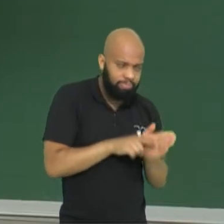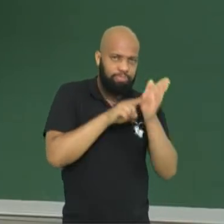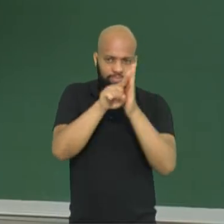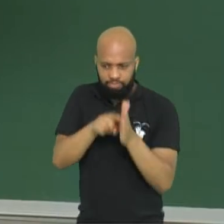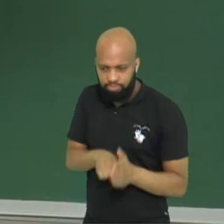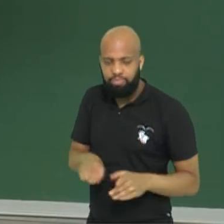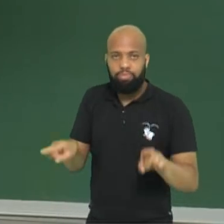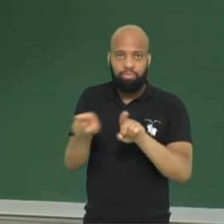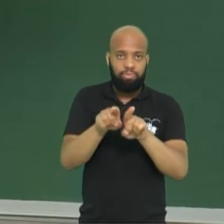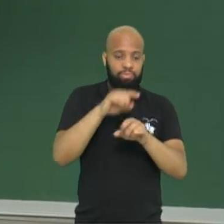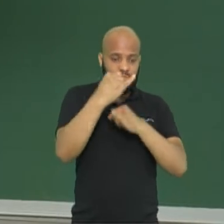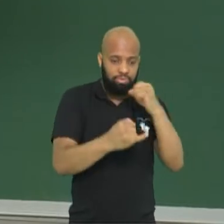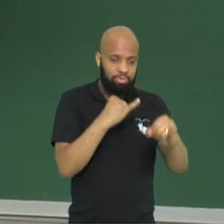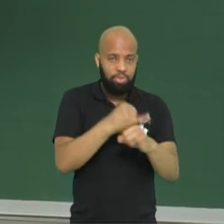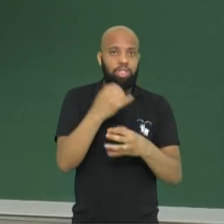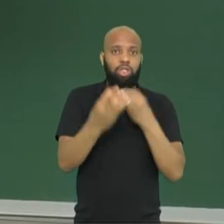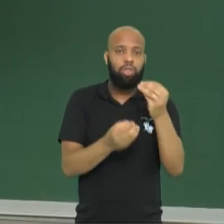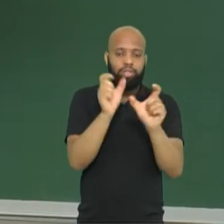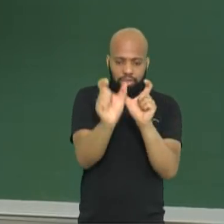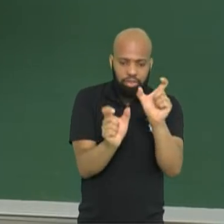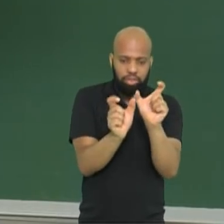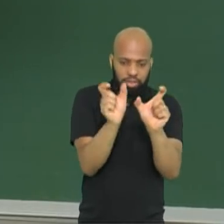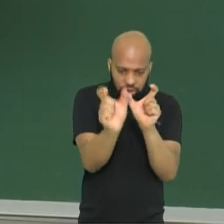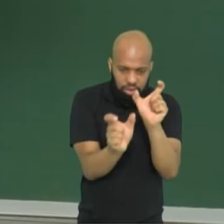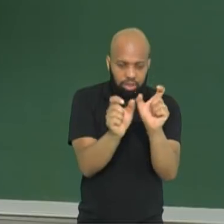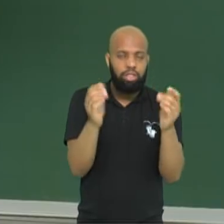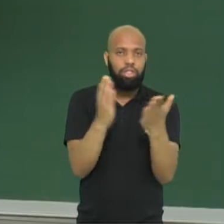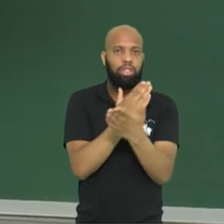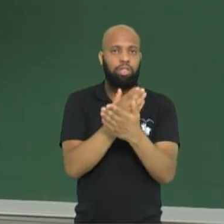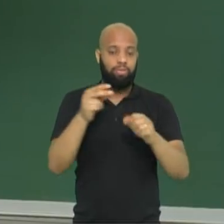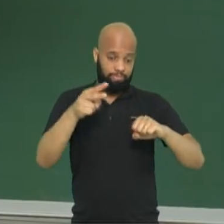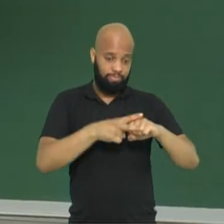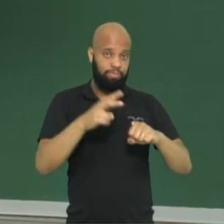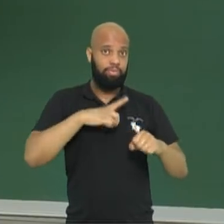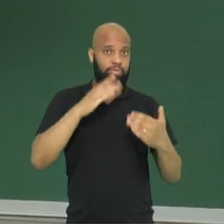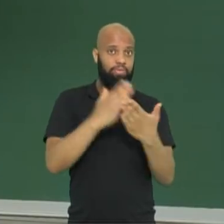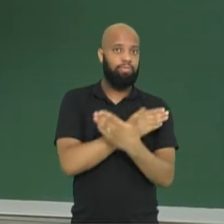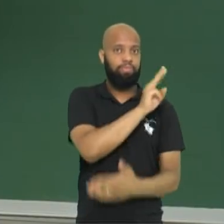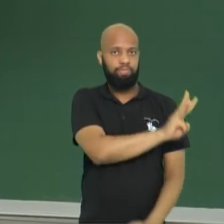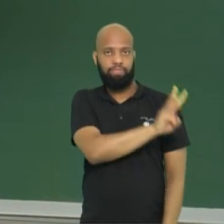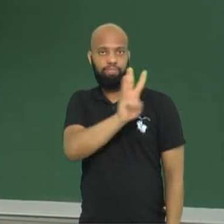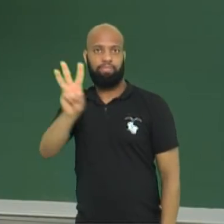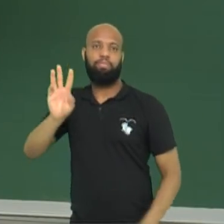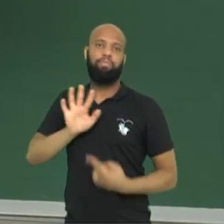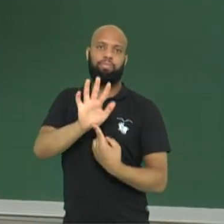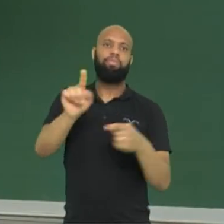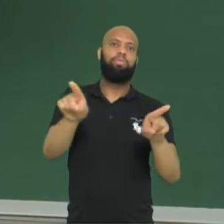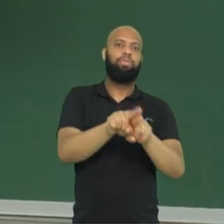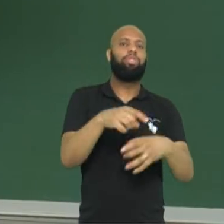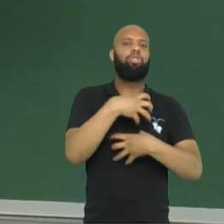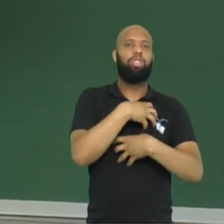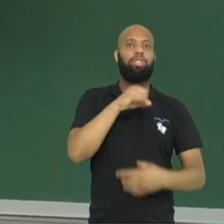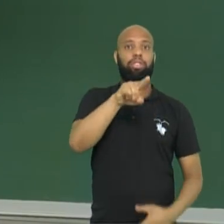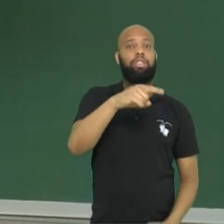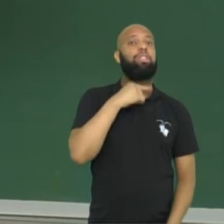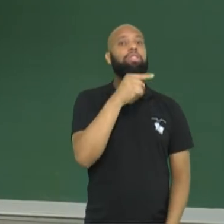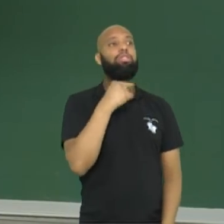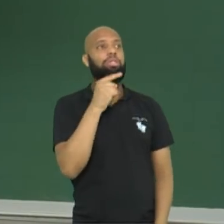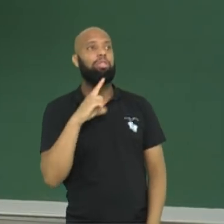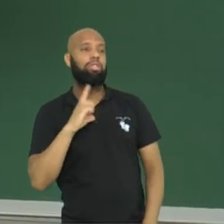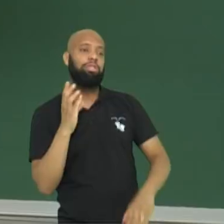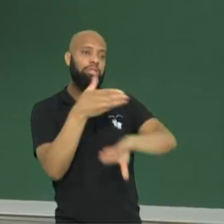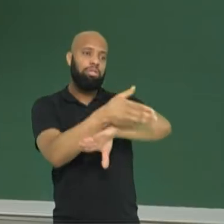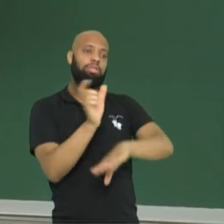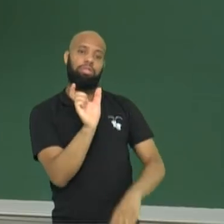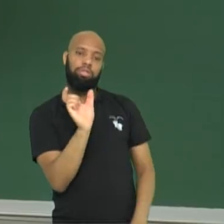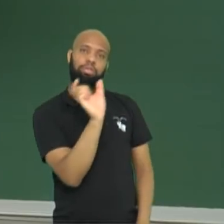né, na internet sobre como conjugar alguns verbos, né? Existem alguns sites que eles fazem a conjugação. Se você tiver dúvidas, você